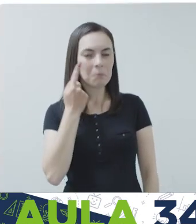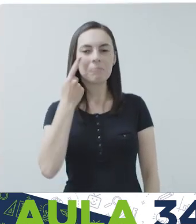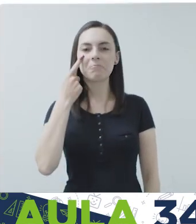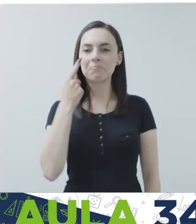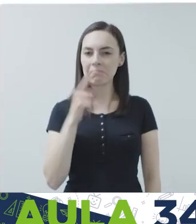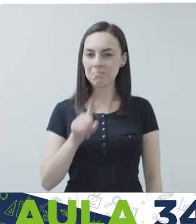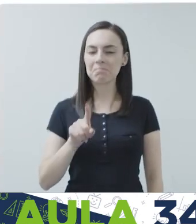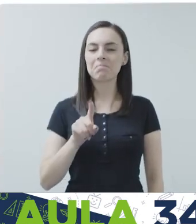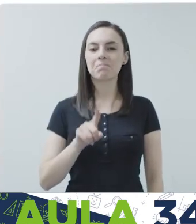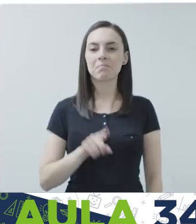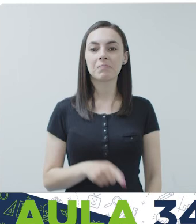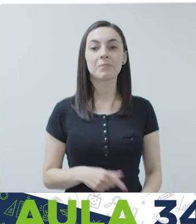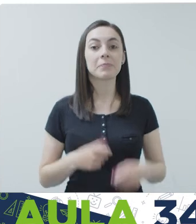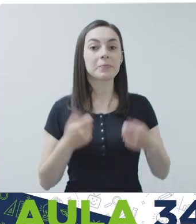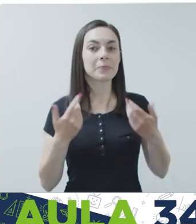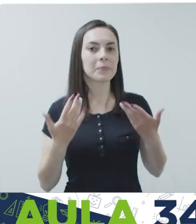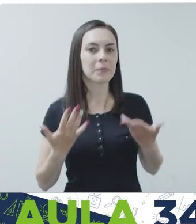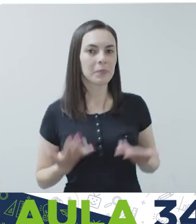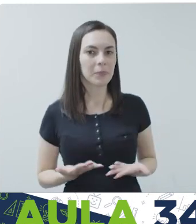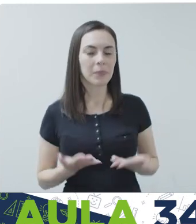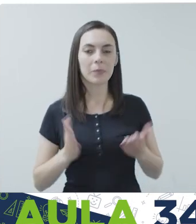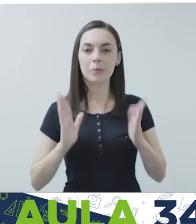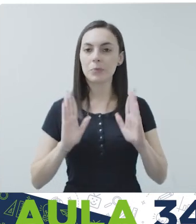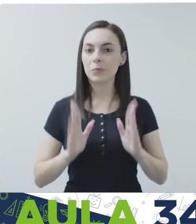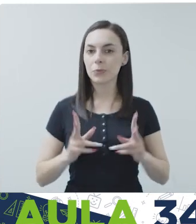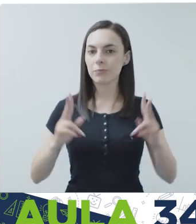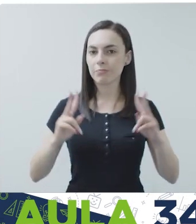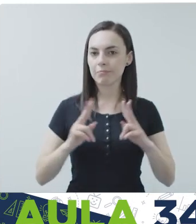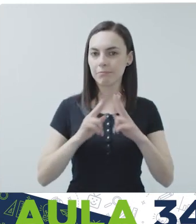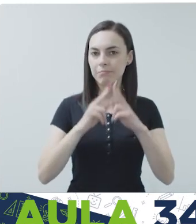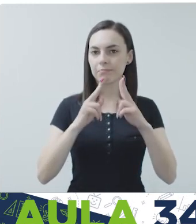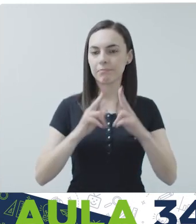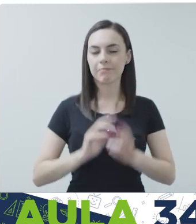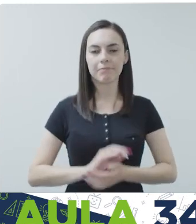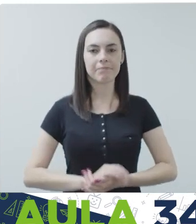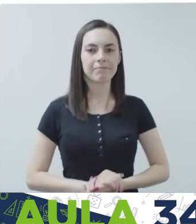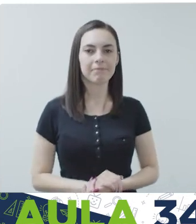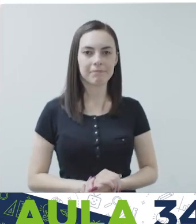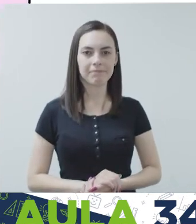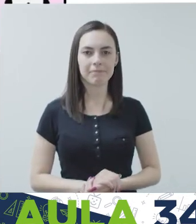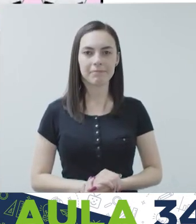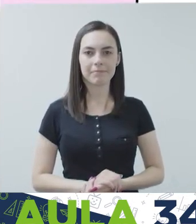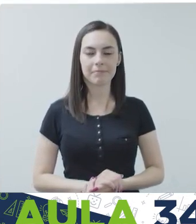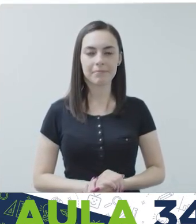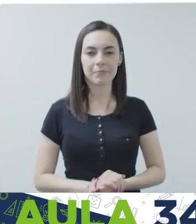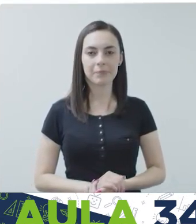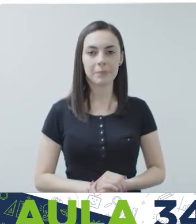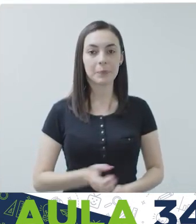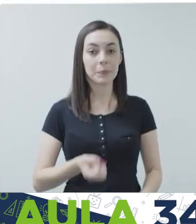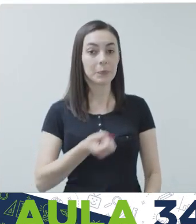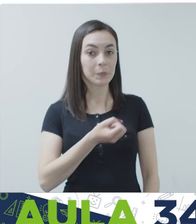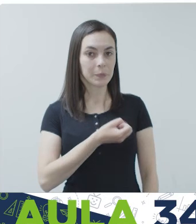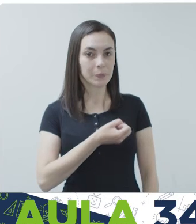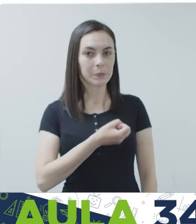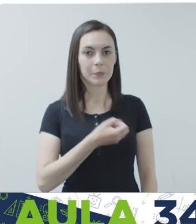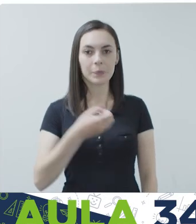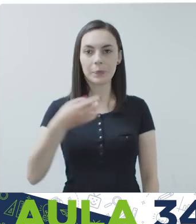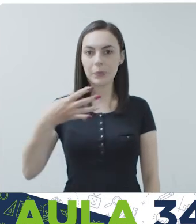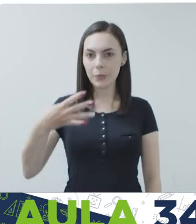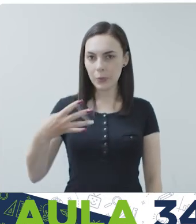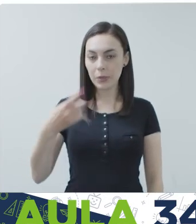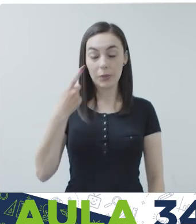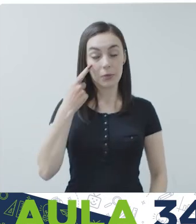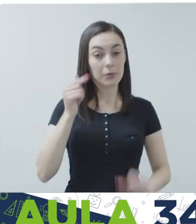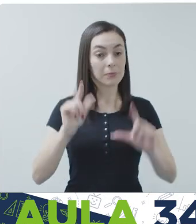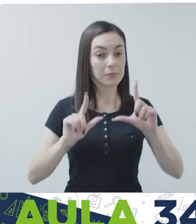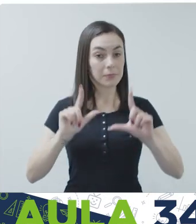descobrimos. Então, fizemos o par. Vejam lá, número 4, vejam aí na